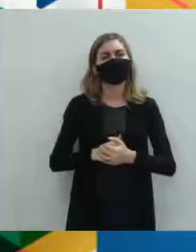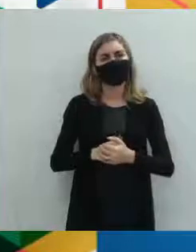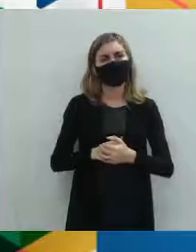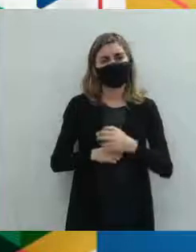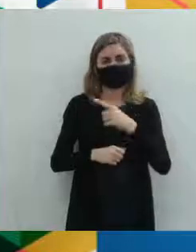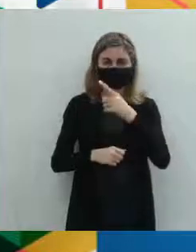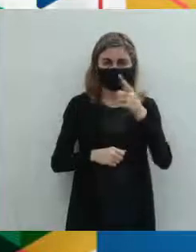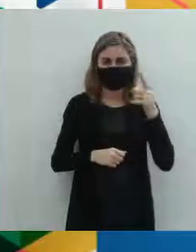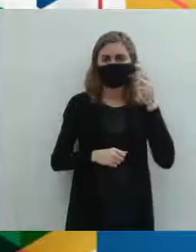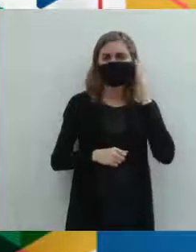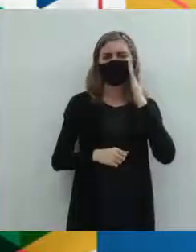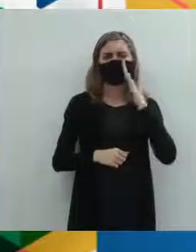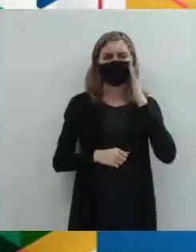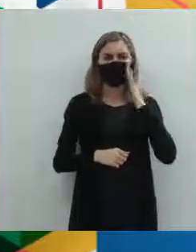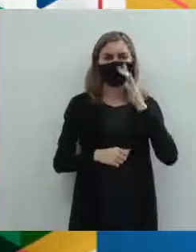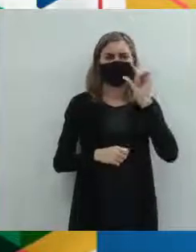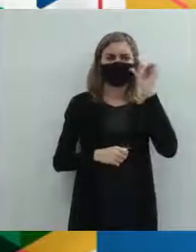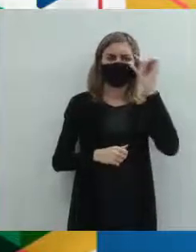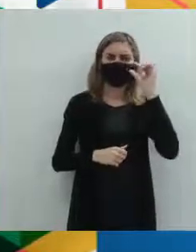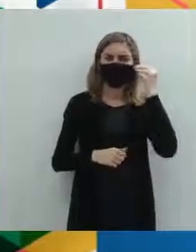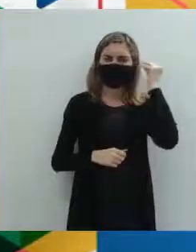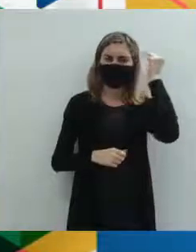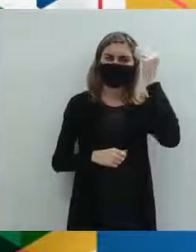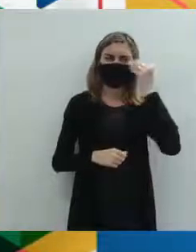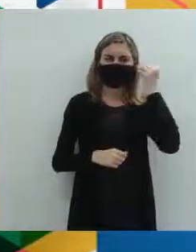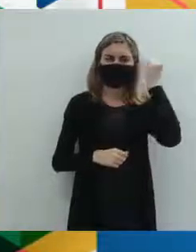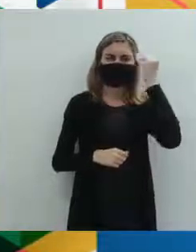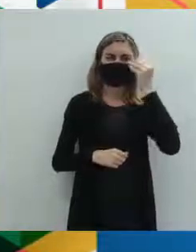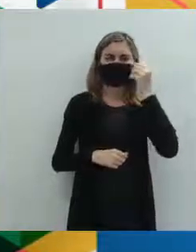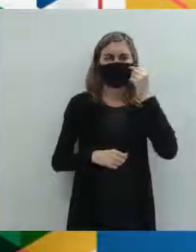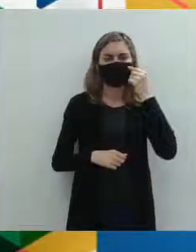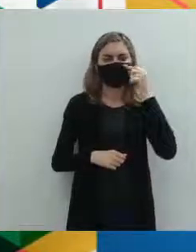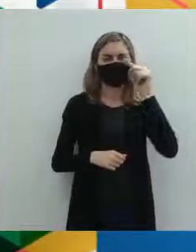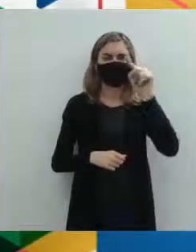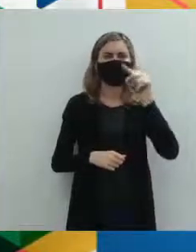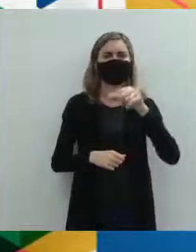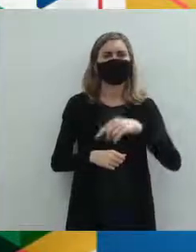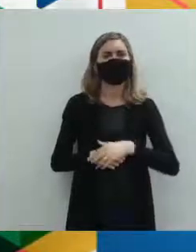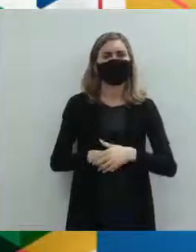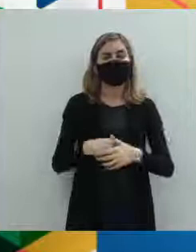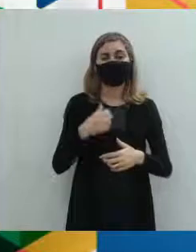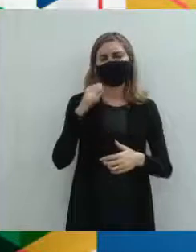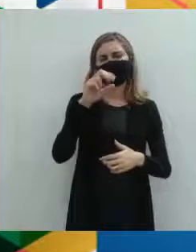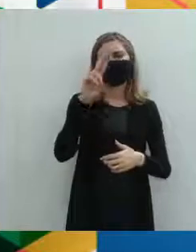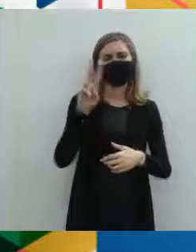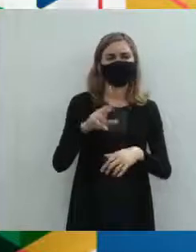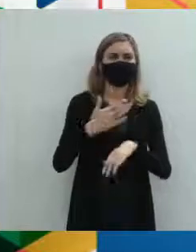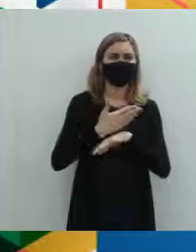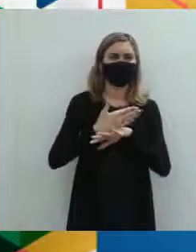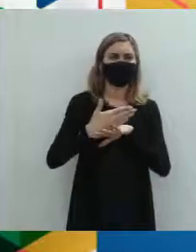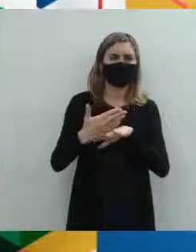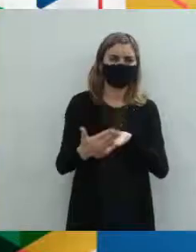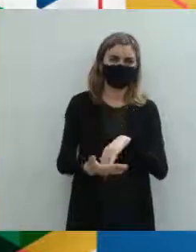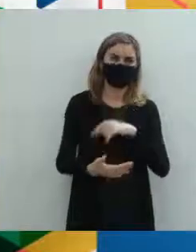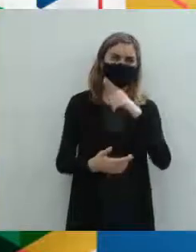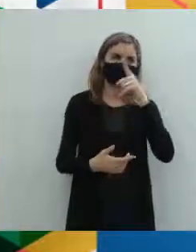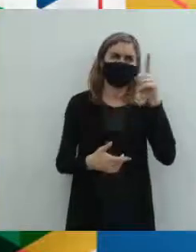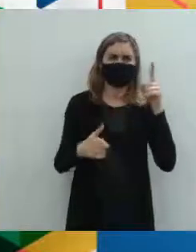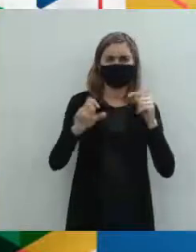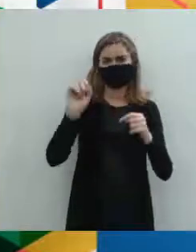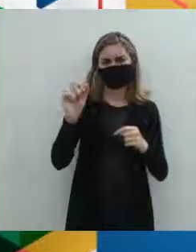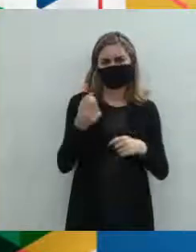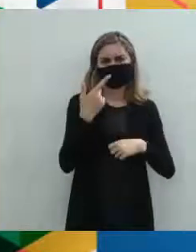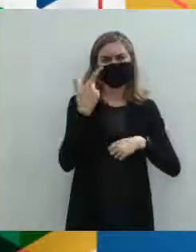Então, vamos entender um pouquinho a experiência, tá certo? Só para recapitular. A luz branca, que é considerada a luz do